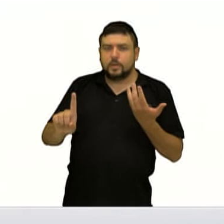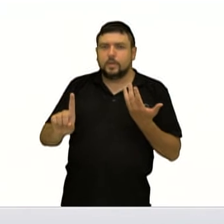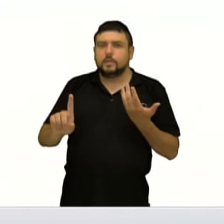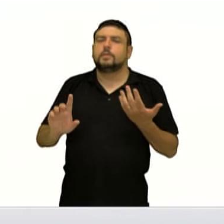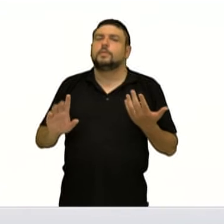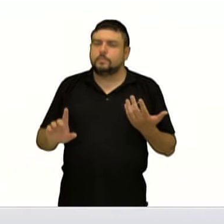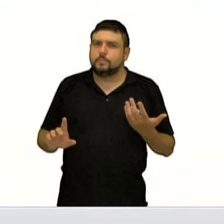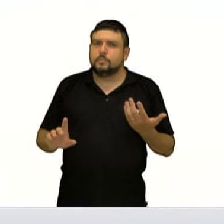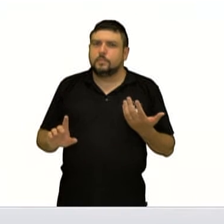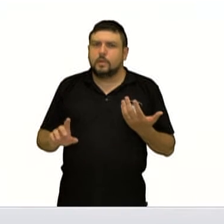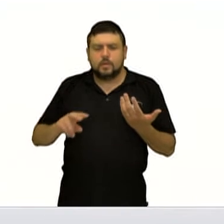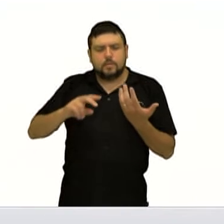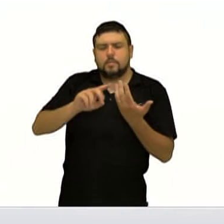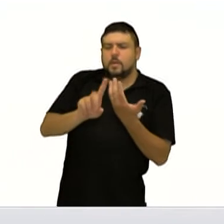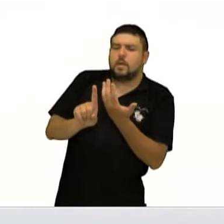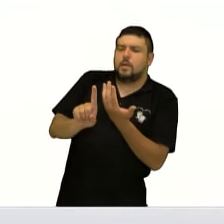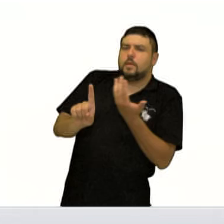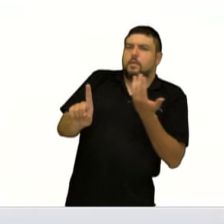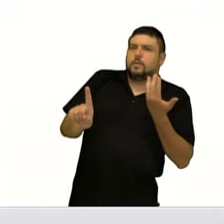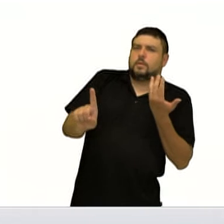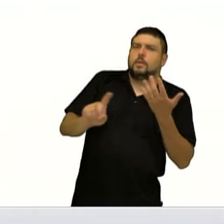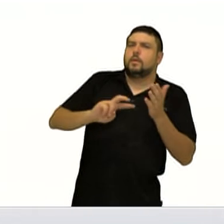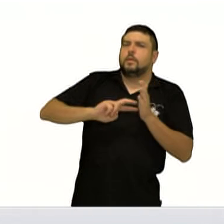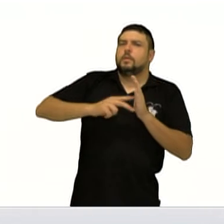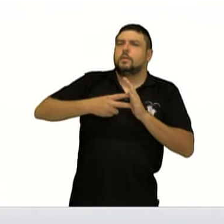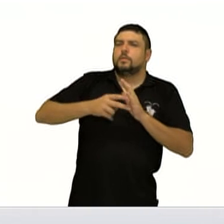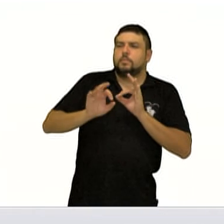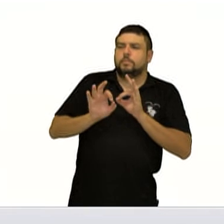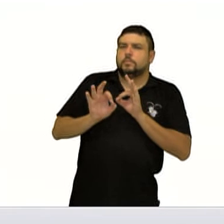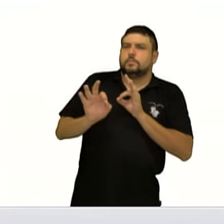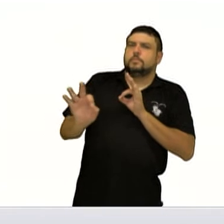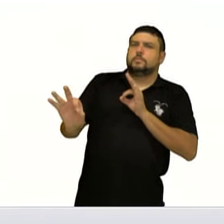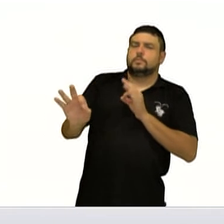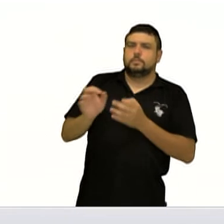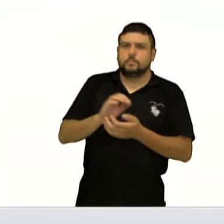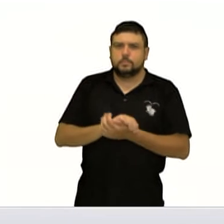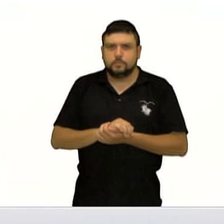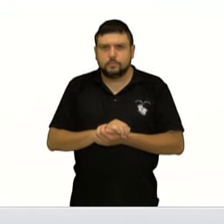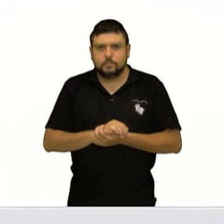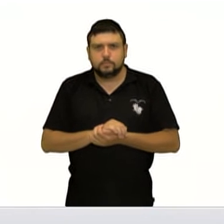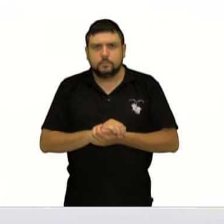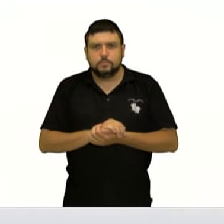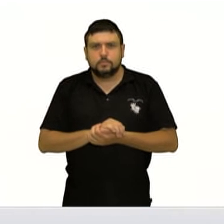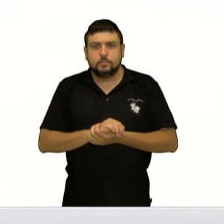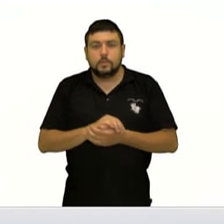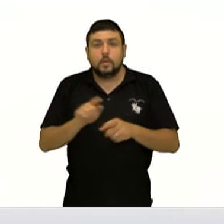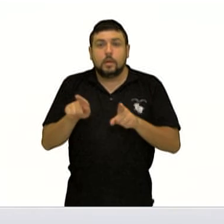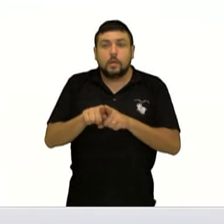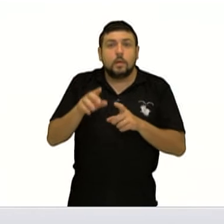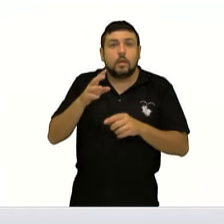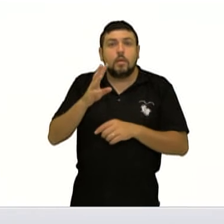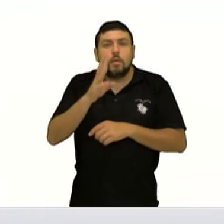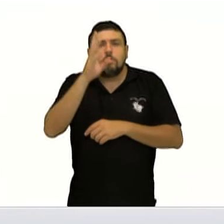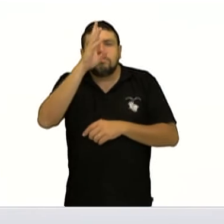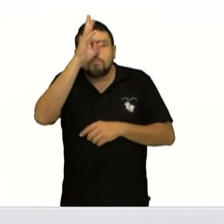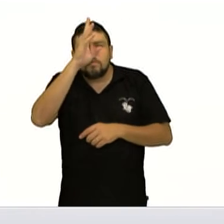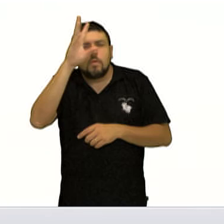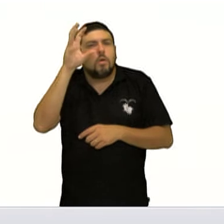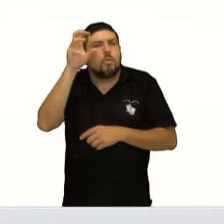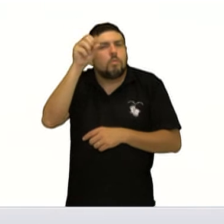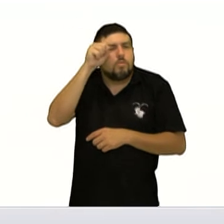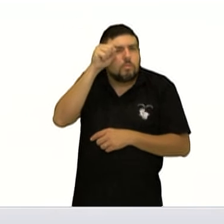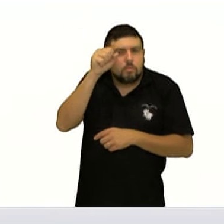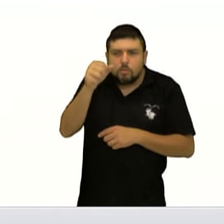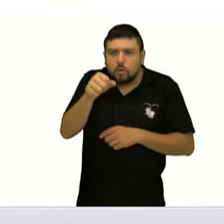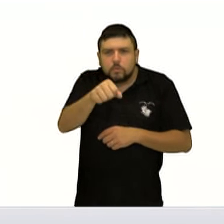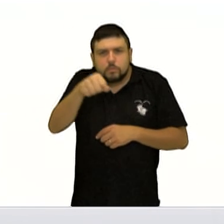não dá. Ó, mantendo a distância. Igualmente, não deve-se entrar no quarto do doente. O doente está isolado